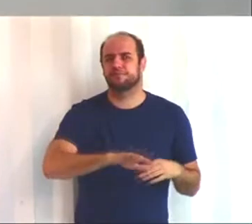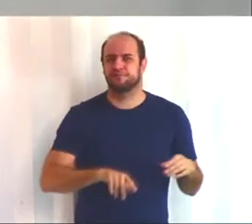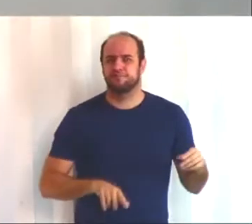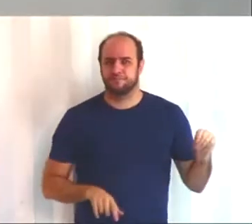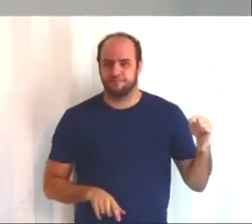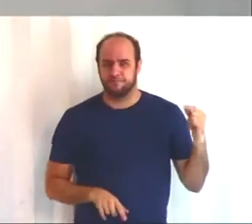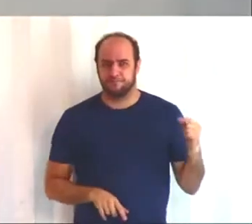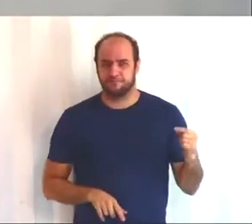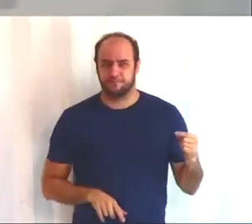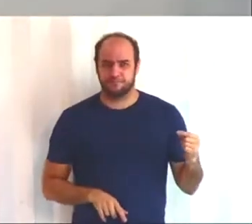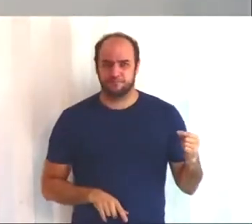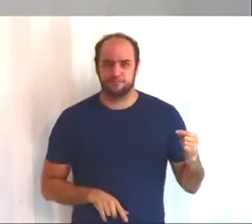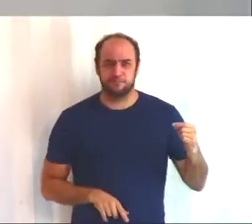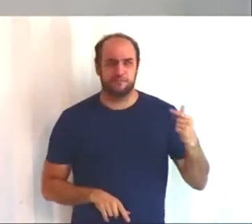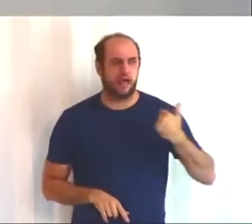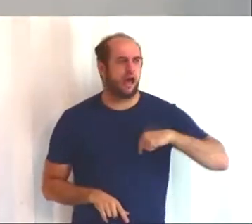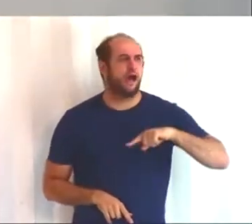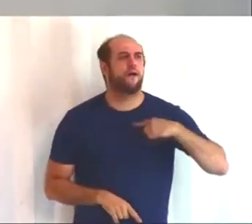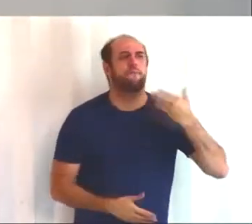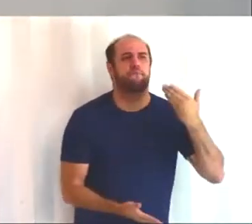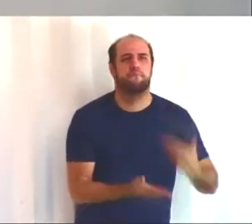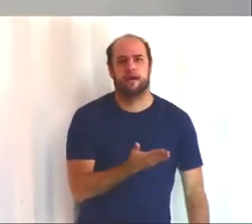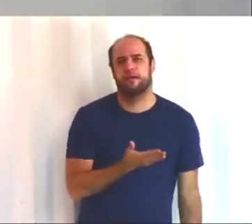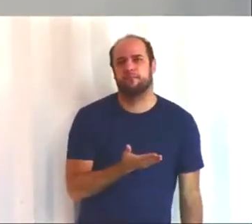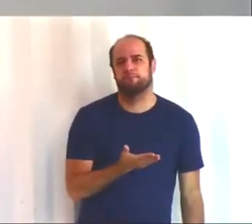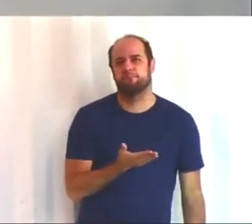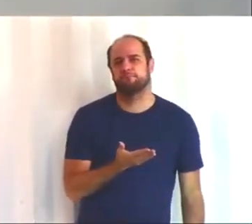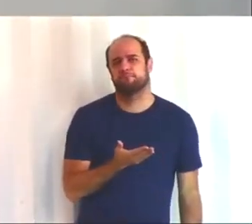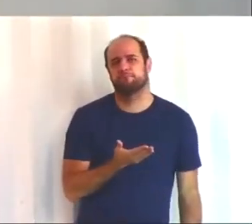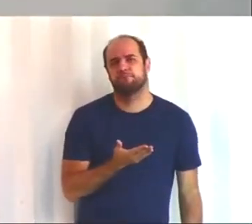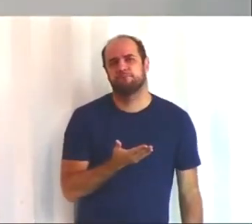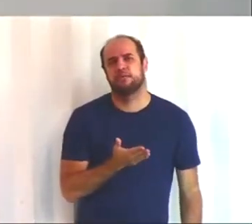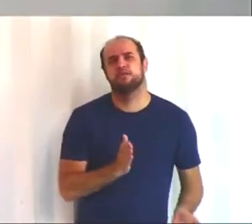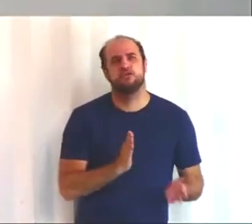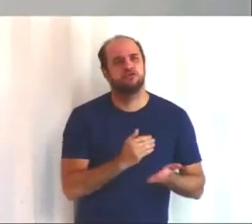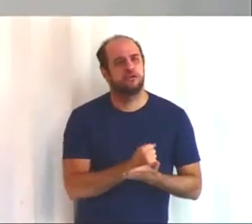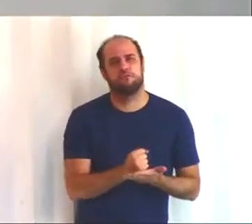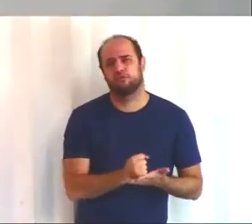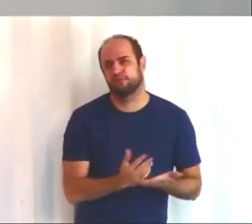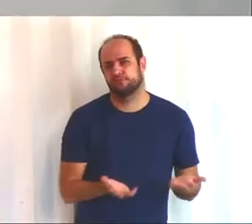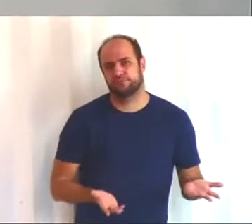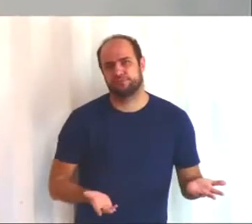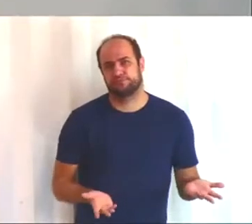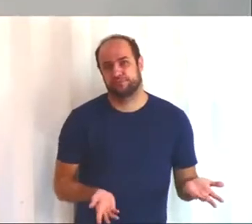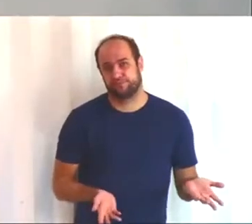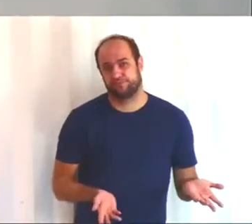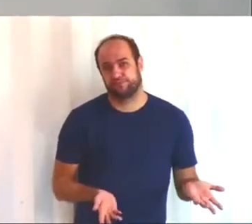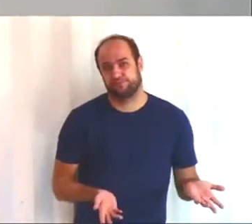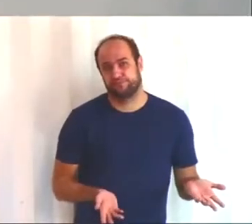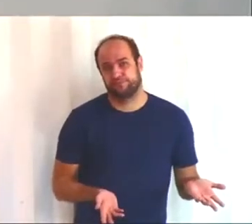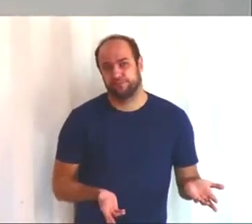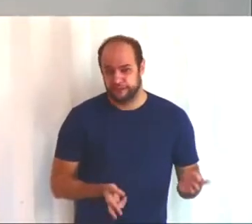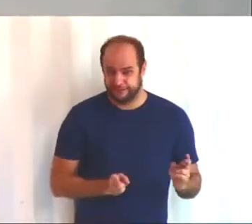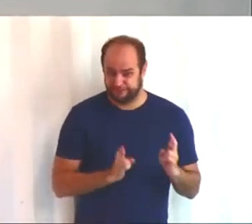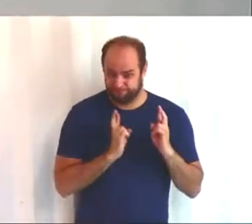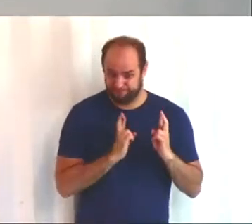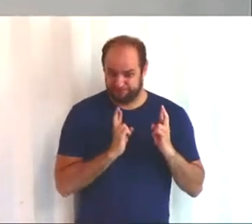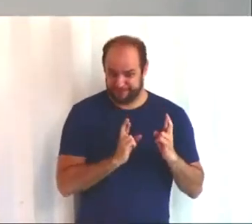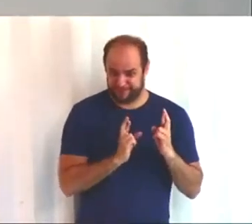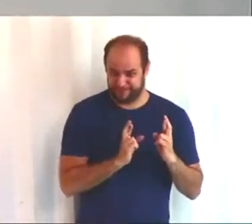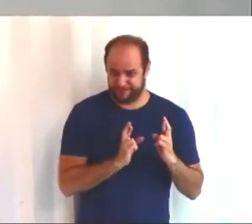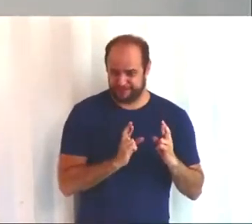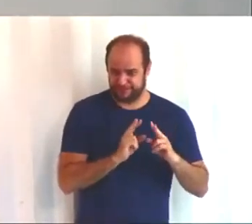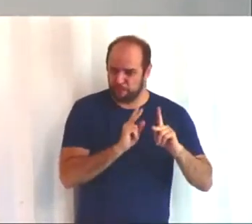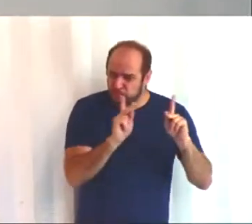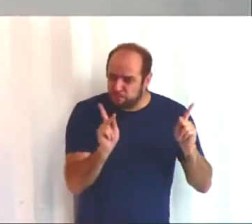não temos mais chances. As chances acabaram. Onde nós temos esperança de paz, de onde